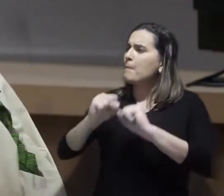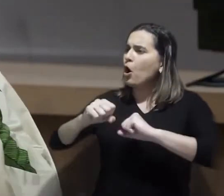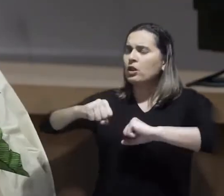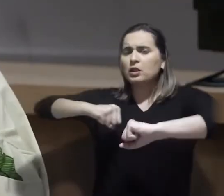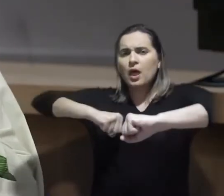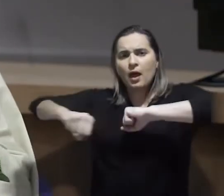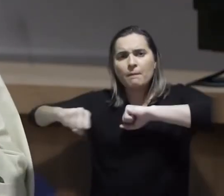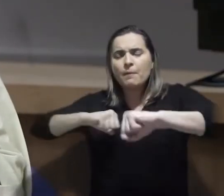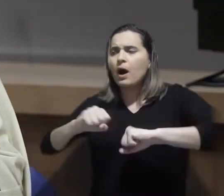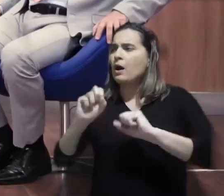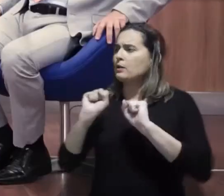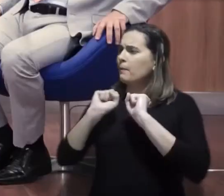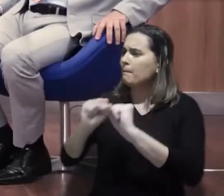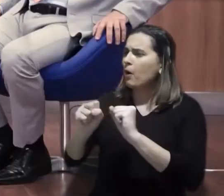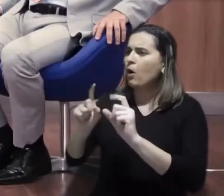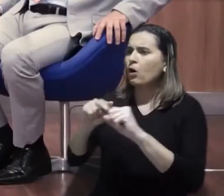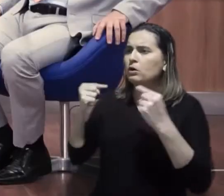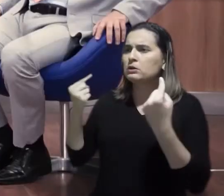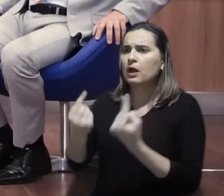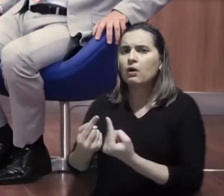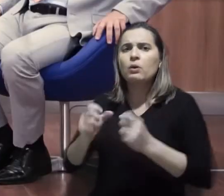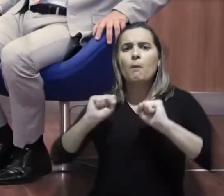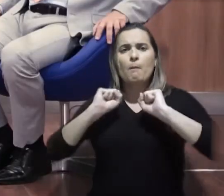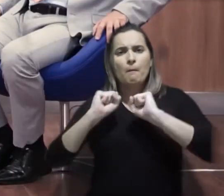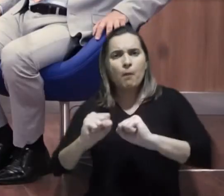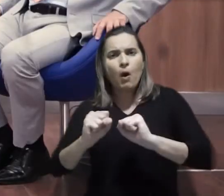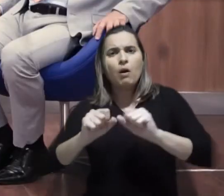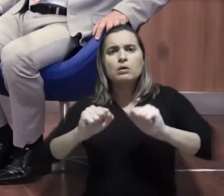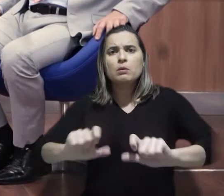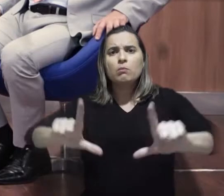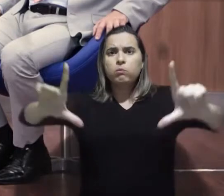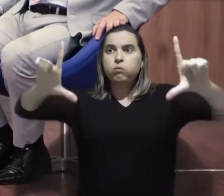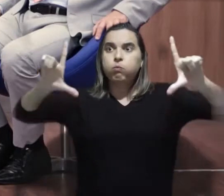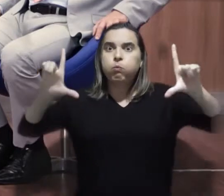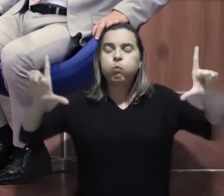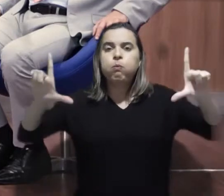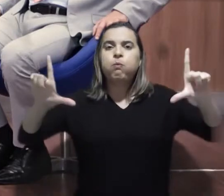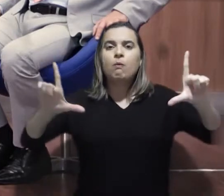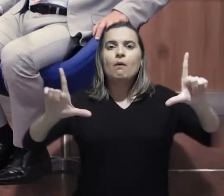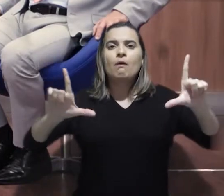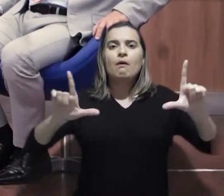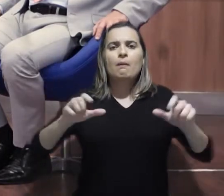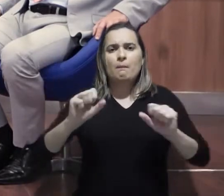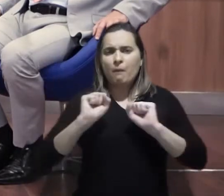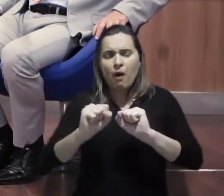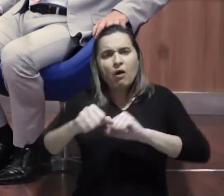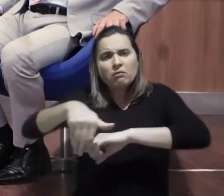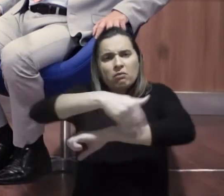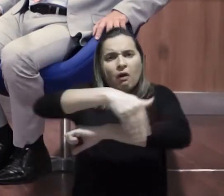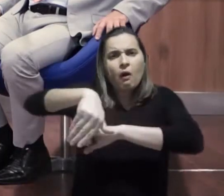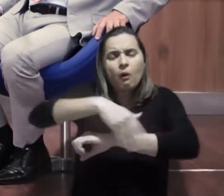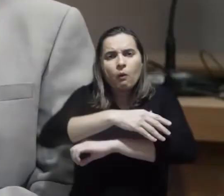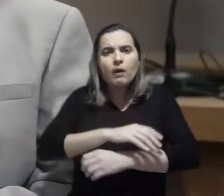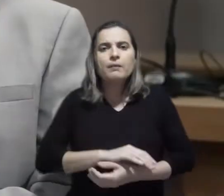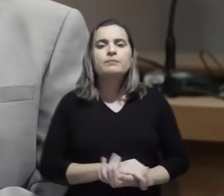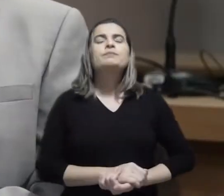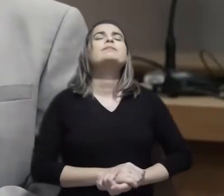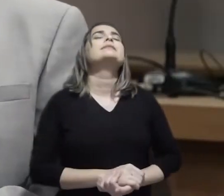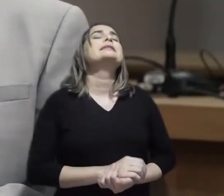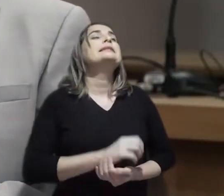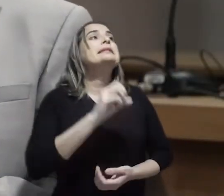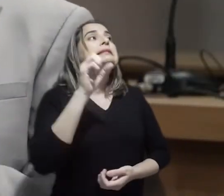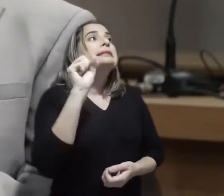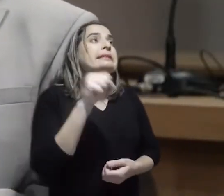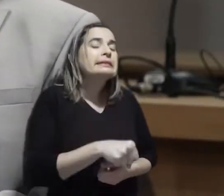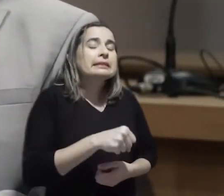ele pode fazer propaganda em outdoor, ele pode se autopromover, por exemplo, nesse período? Sim,